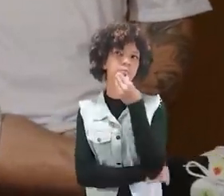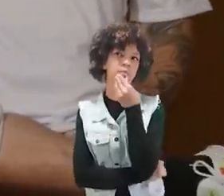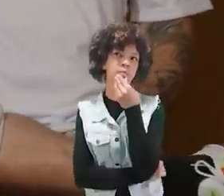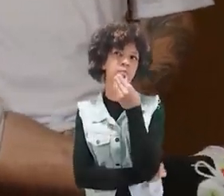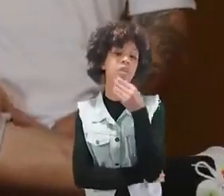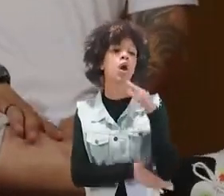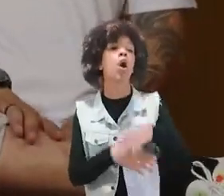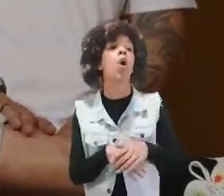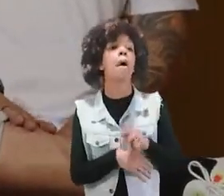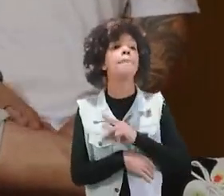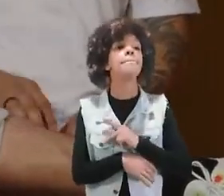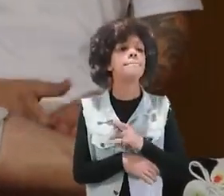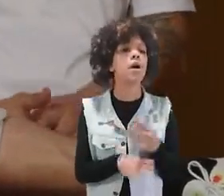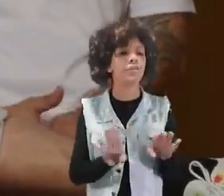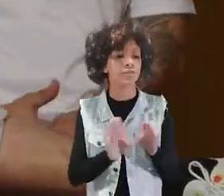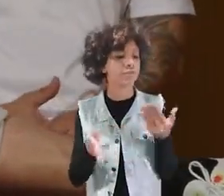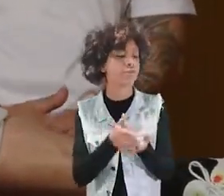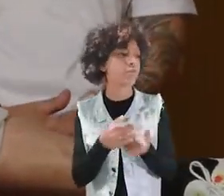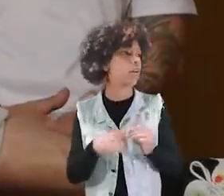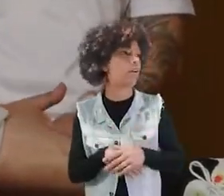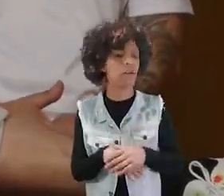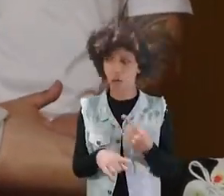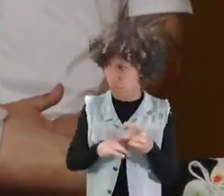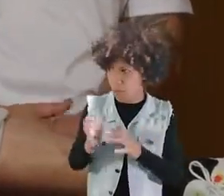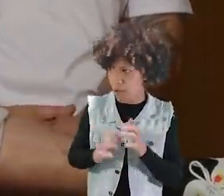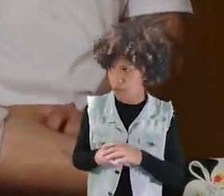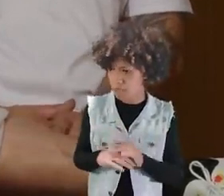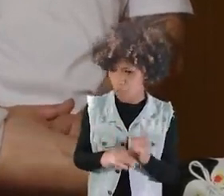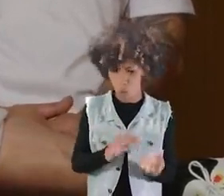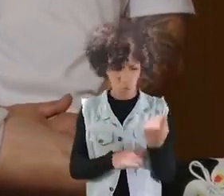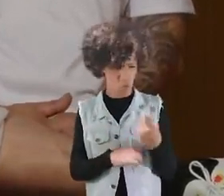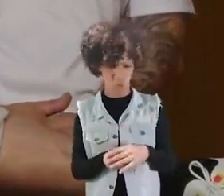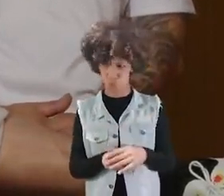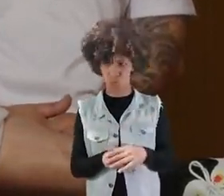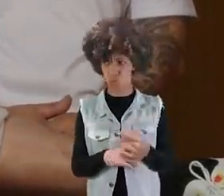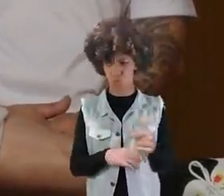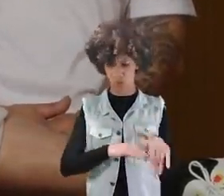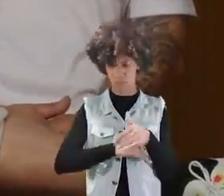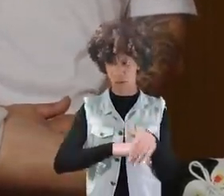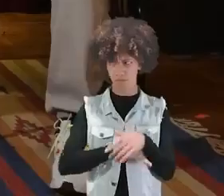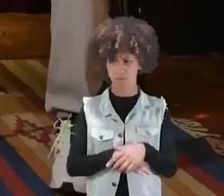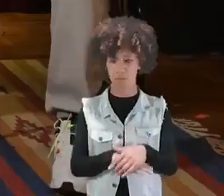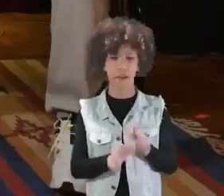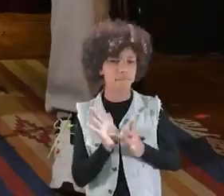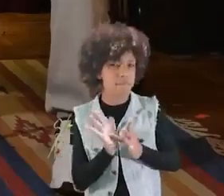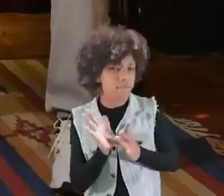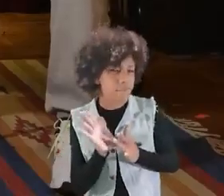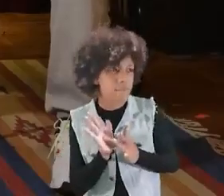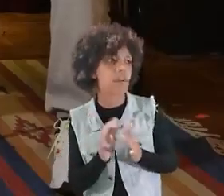o você é verde fechou bonito por quê porque vocês brigaram não era torcida não tava na rua